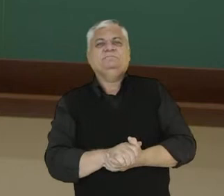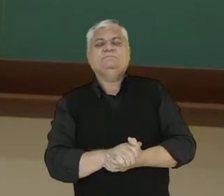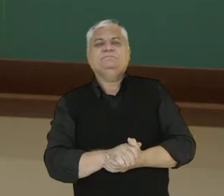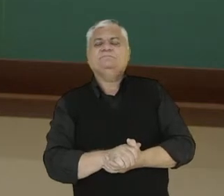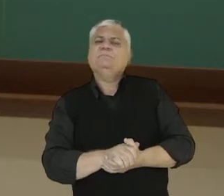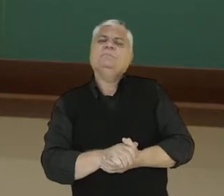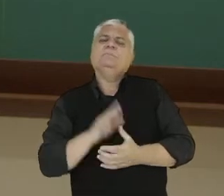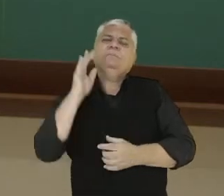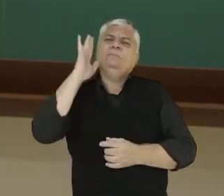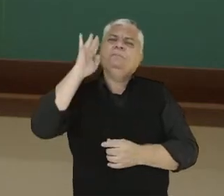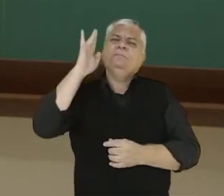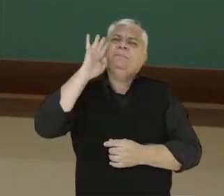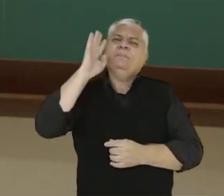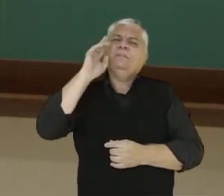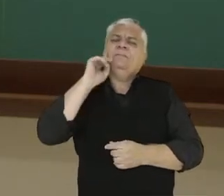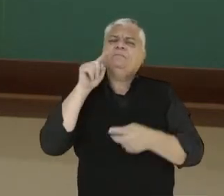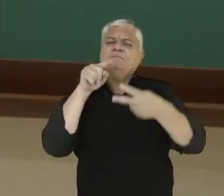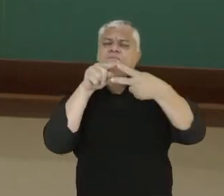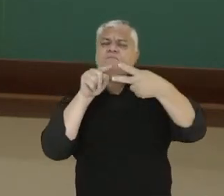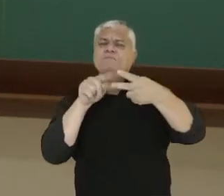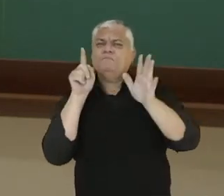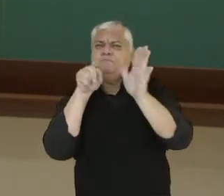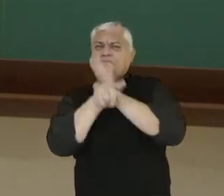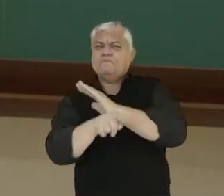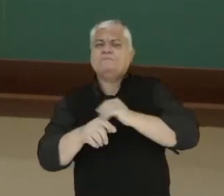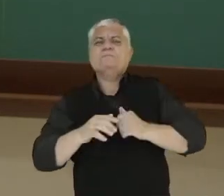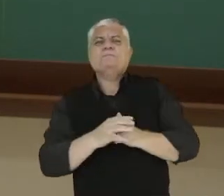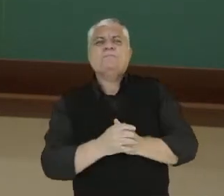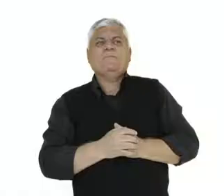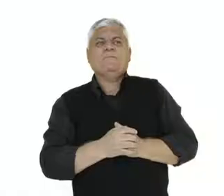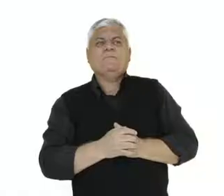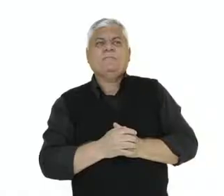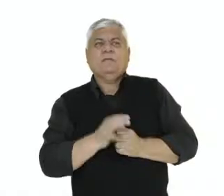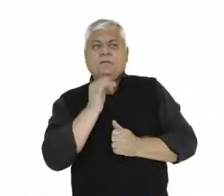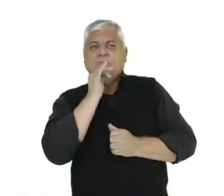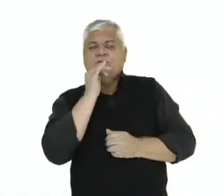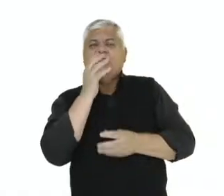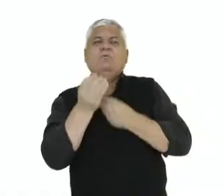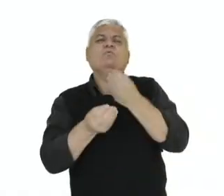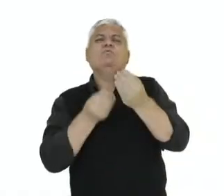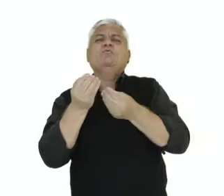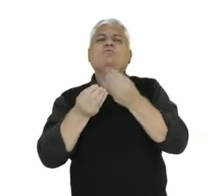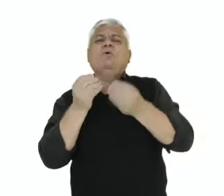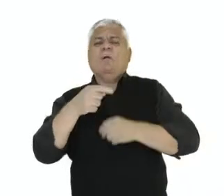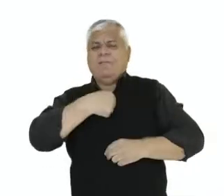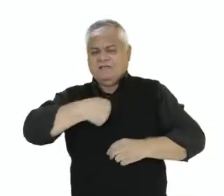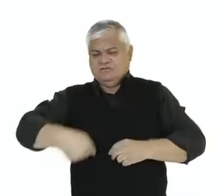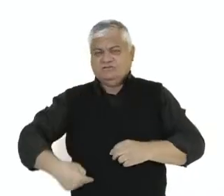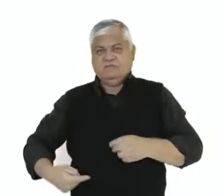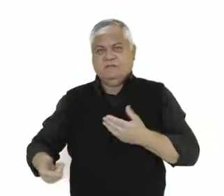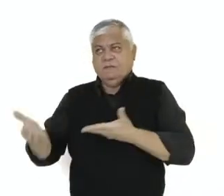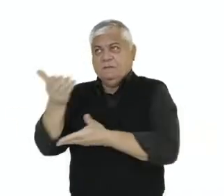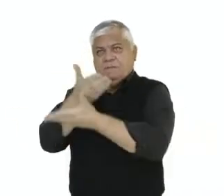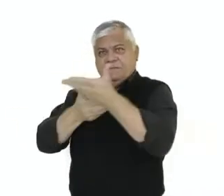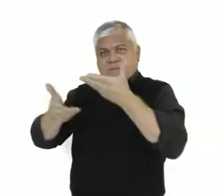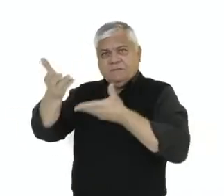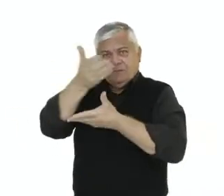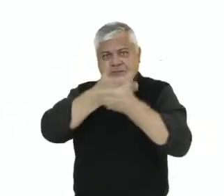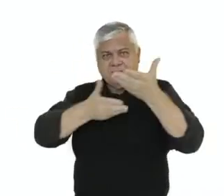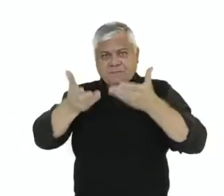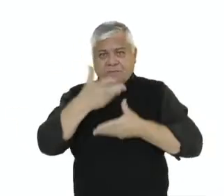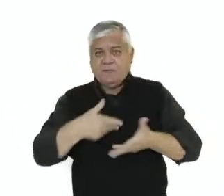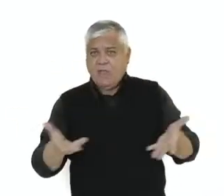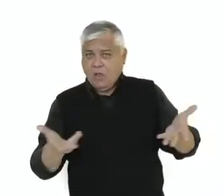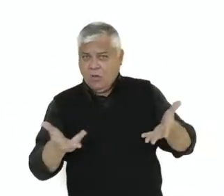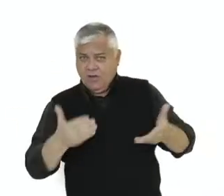vamos refletir com duas perguntinhas iniciais ali. Vocês sabem como a China se relaciona com os demais países na